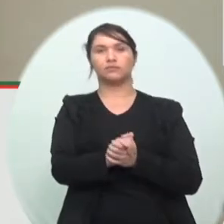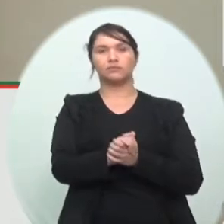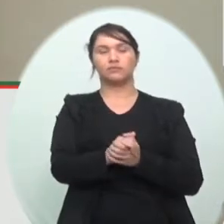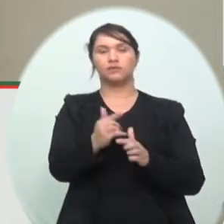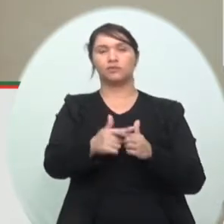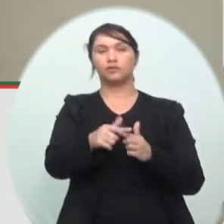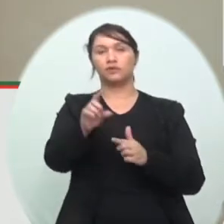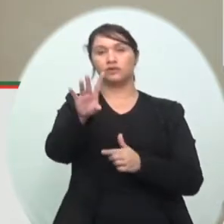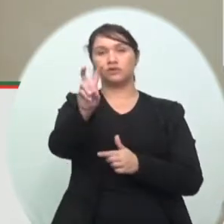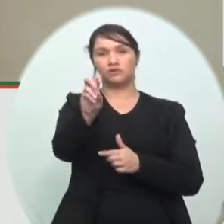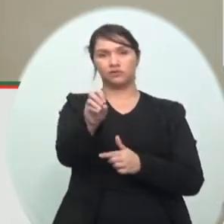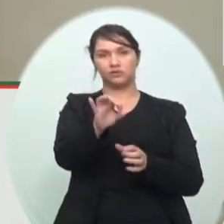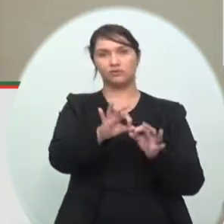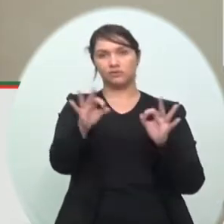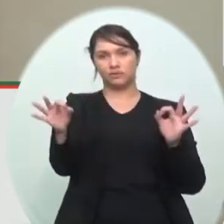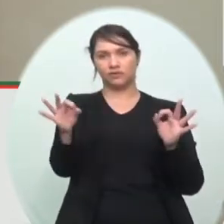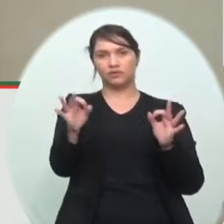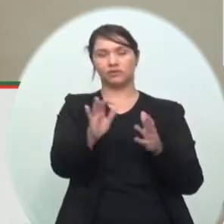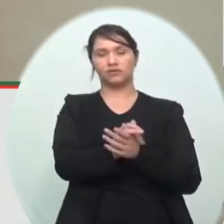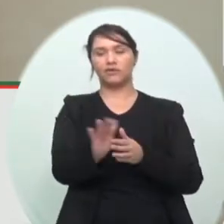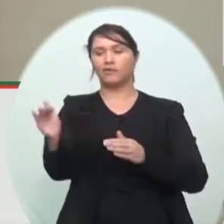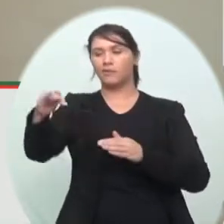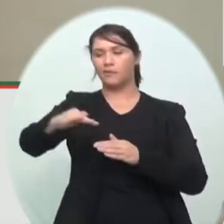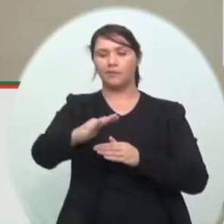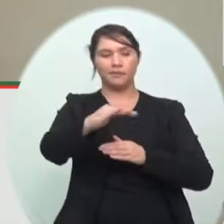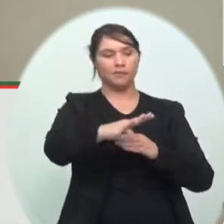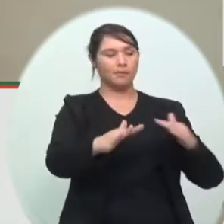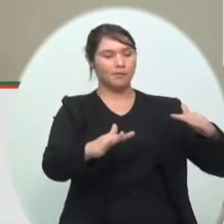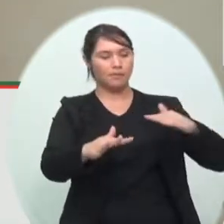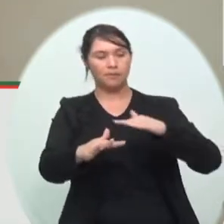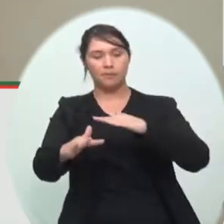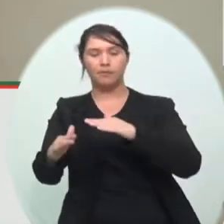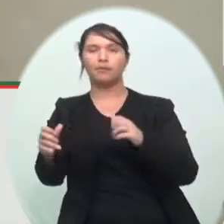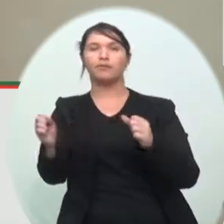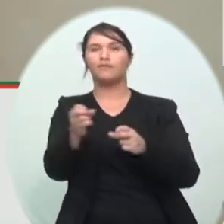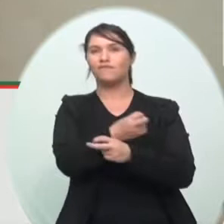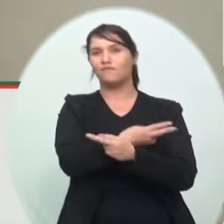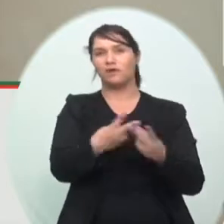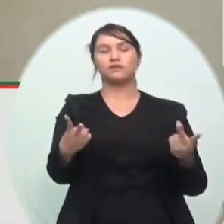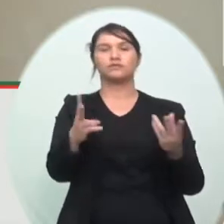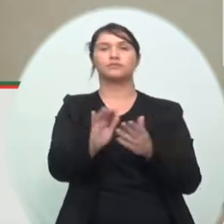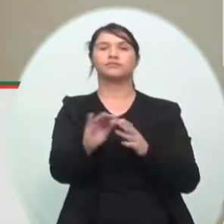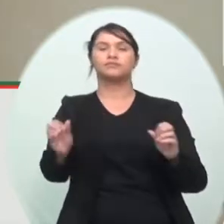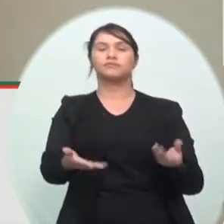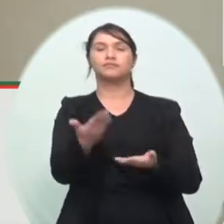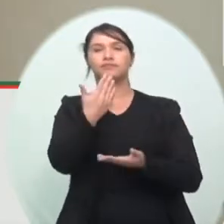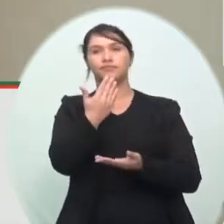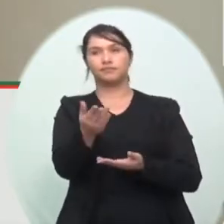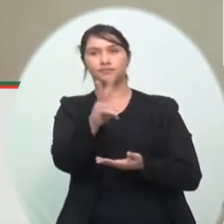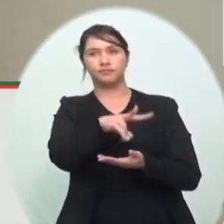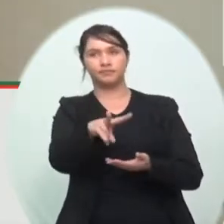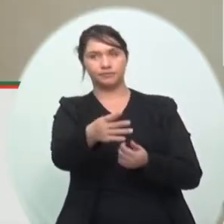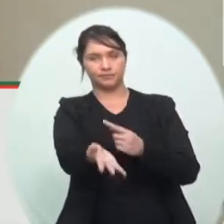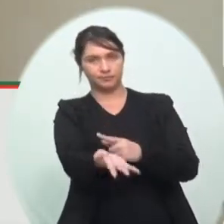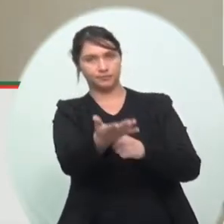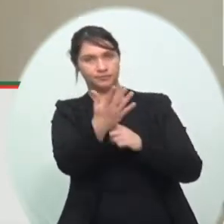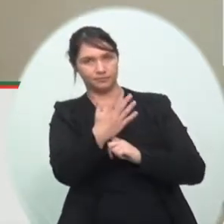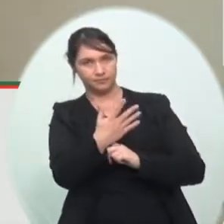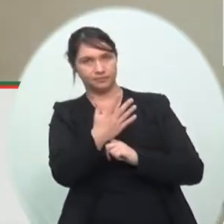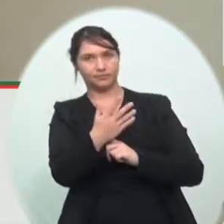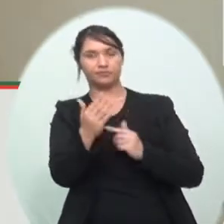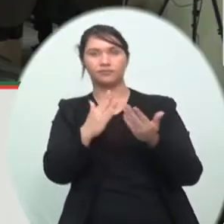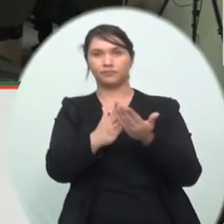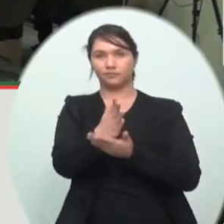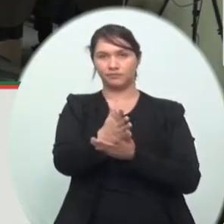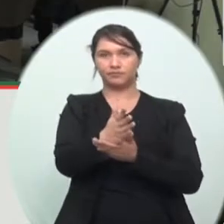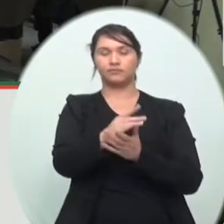passam tantos veículos. Seria isso. Gostaria de pedir o apoio dos nobres vereadores pela aprovação do requerimento.